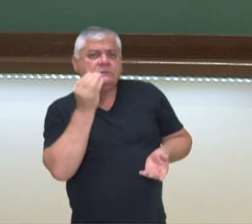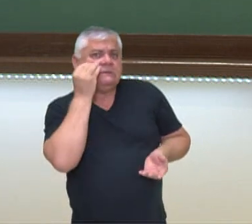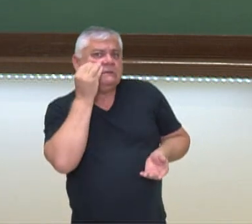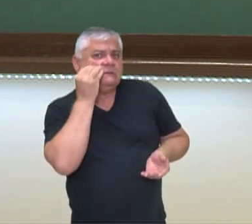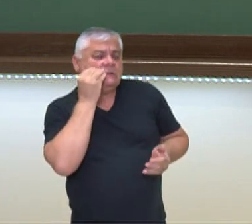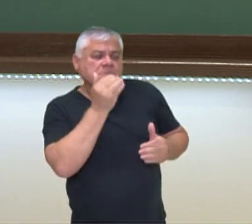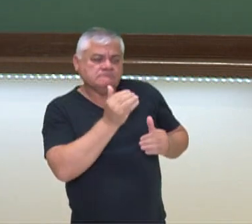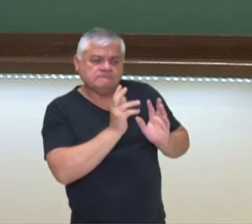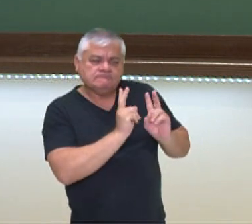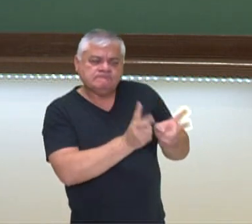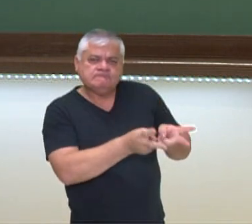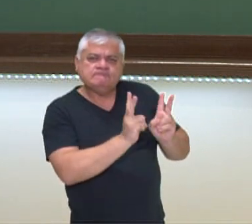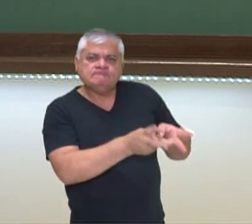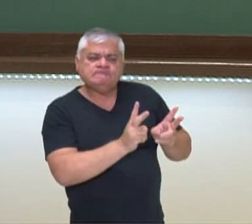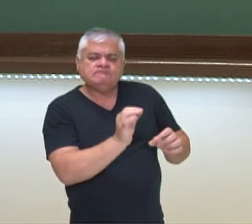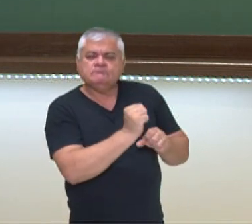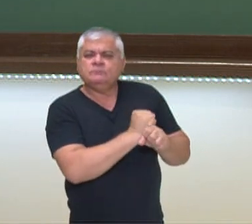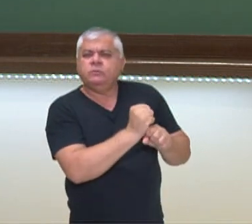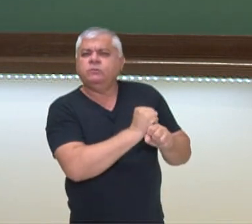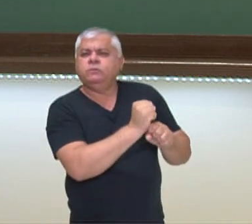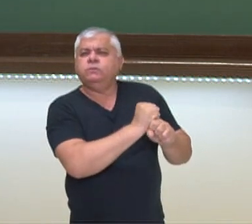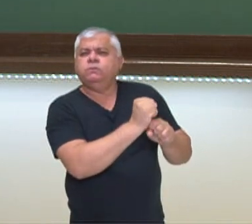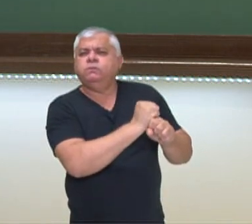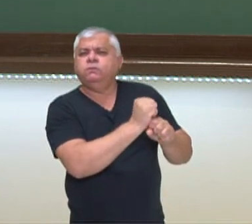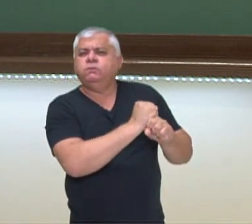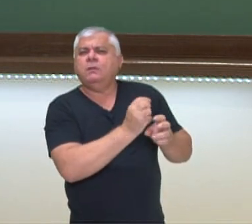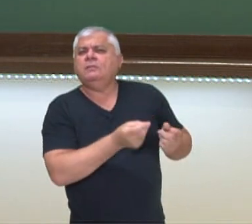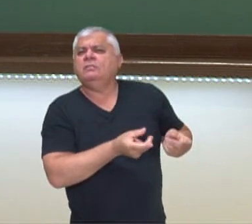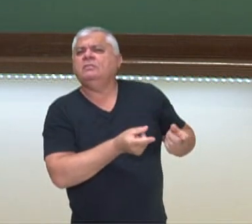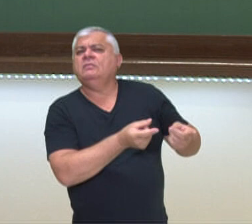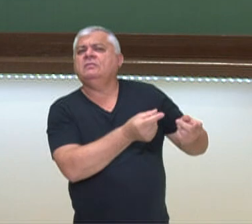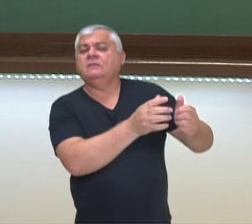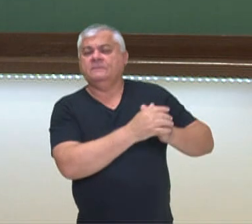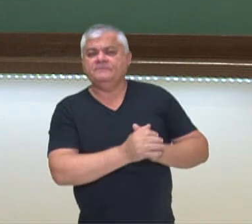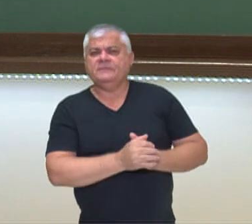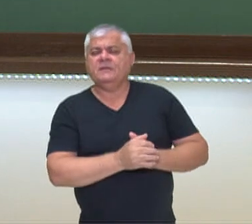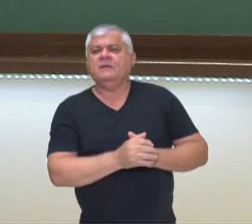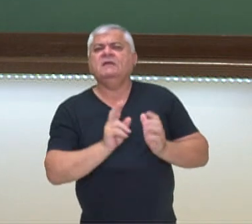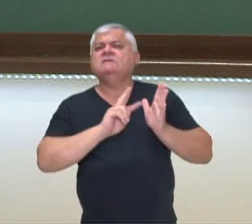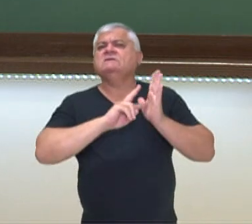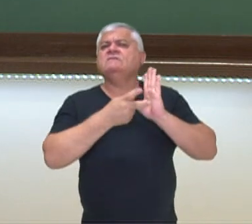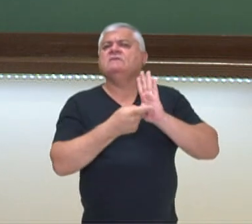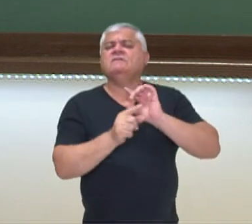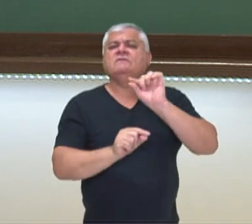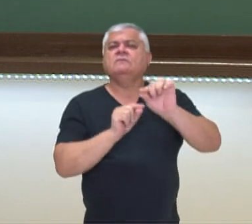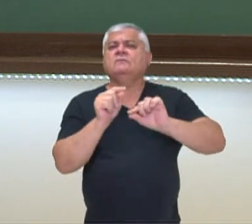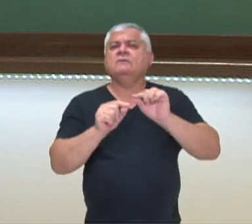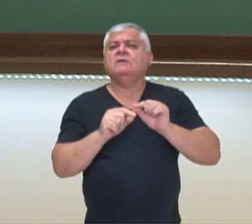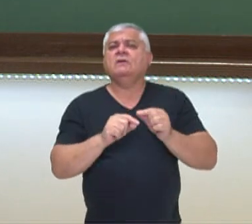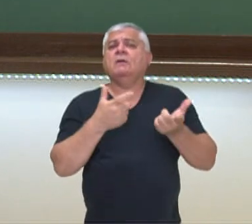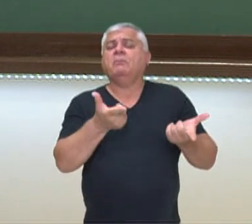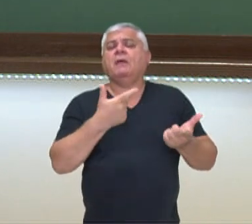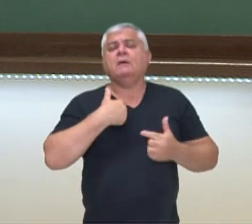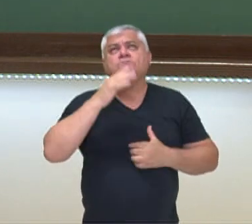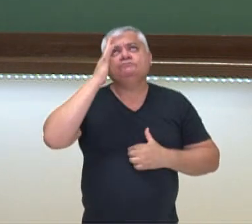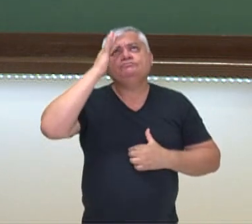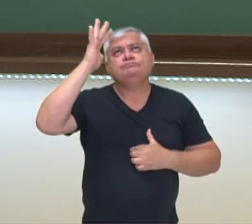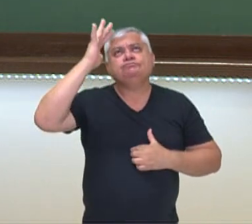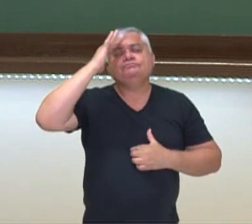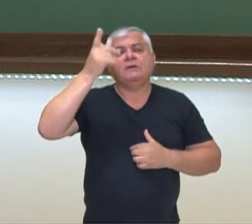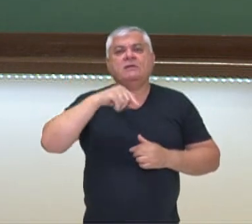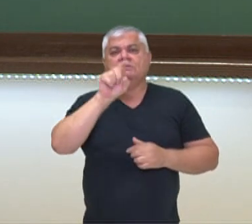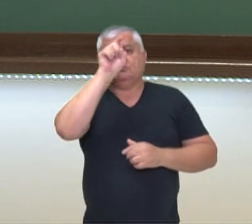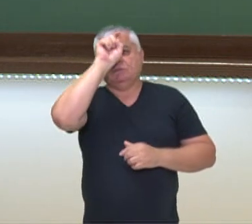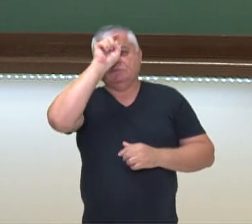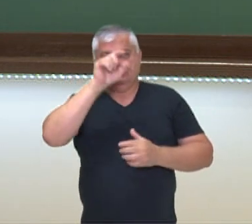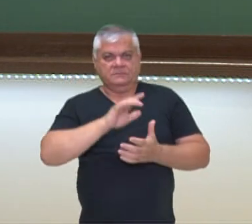manter que esses corpos durassem o máximo de tempo possível? O que isso significava para o imaginário